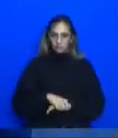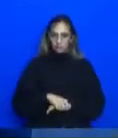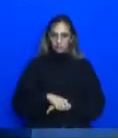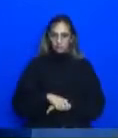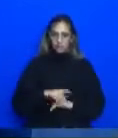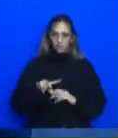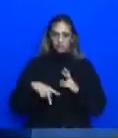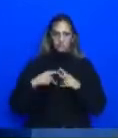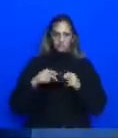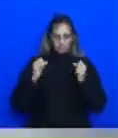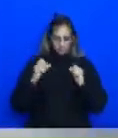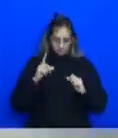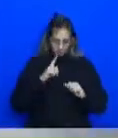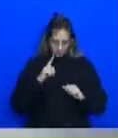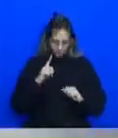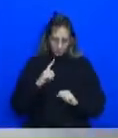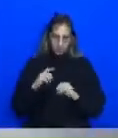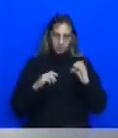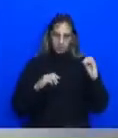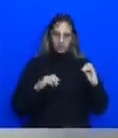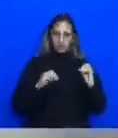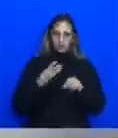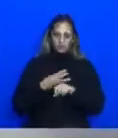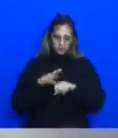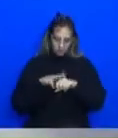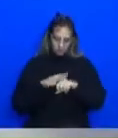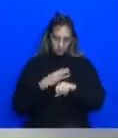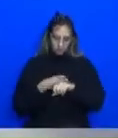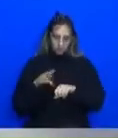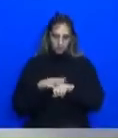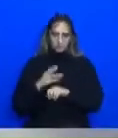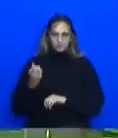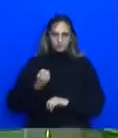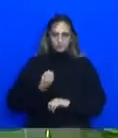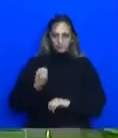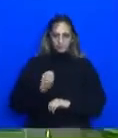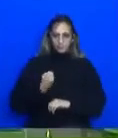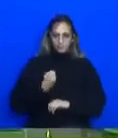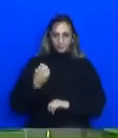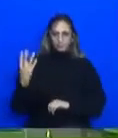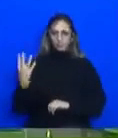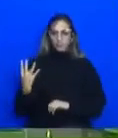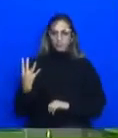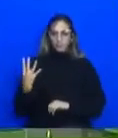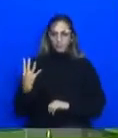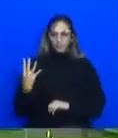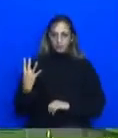Este prêmio pode sair para você. Bola marrom, número 4.